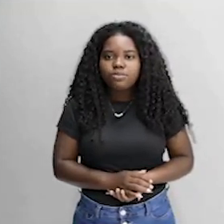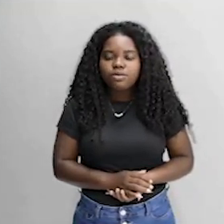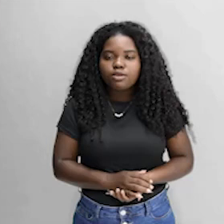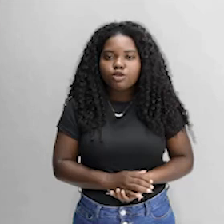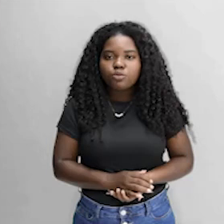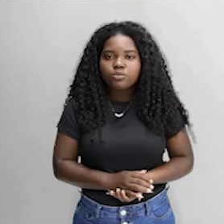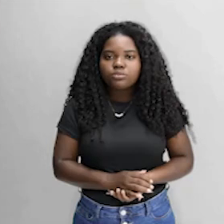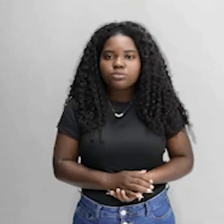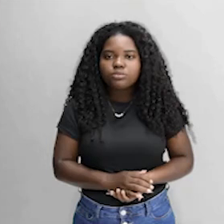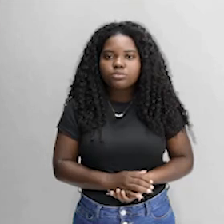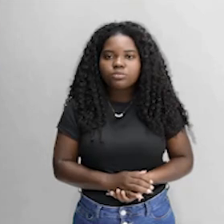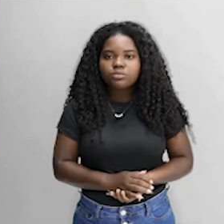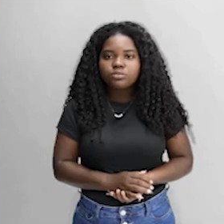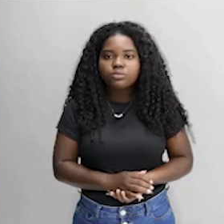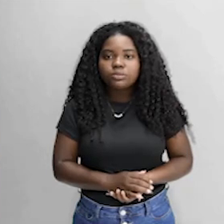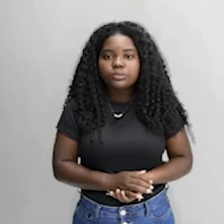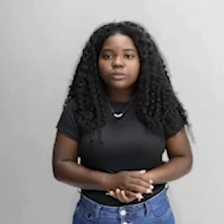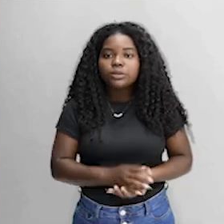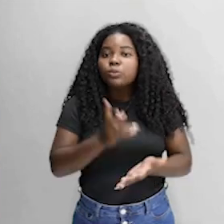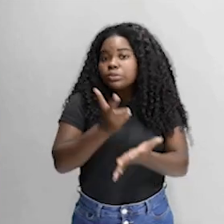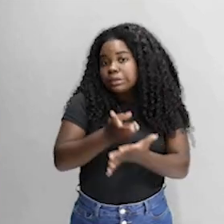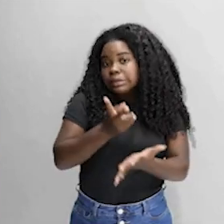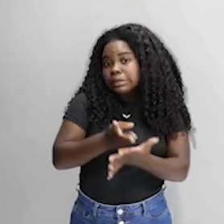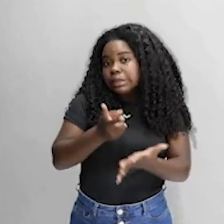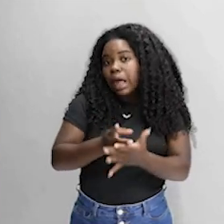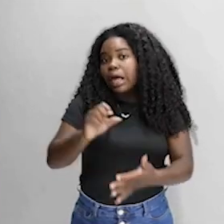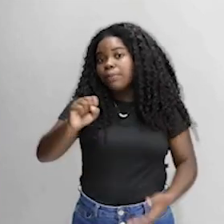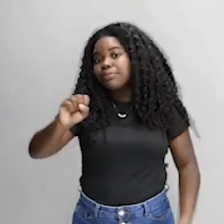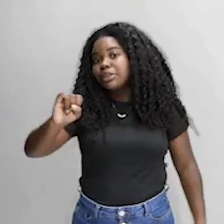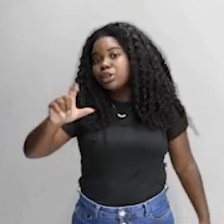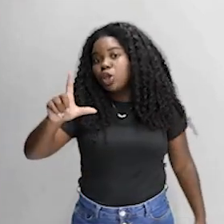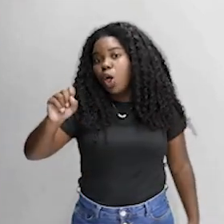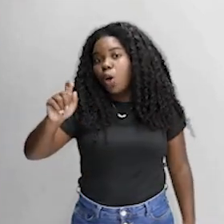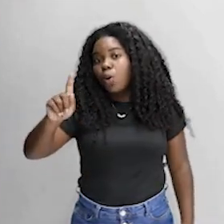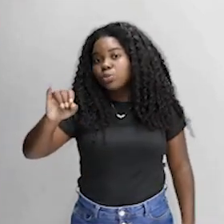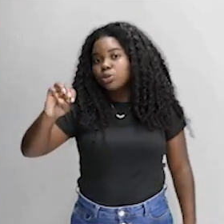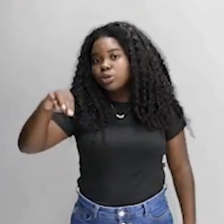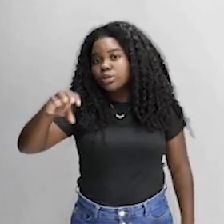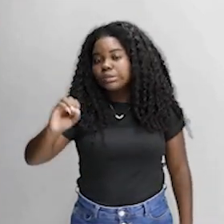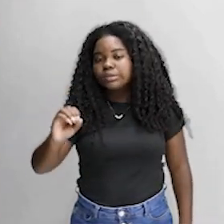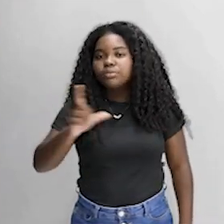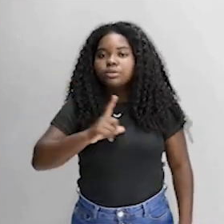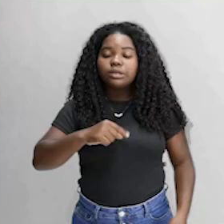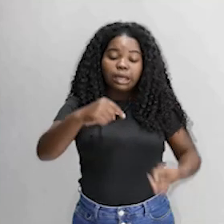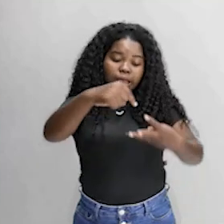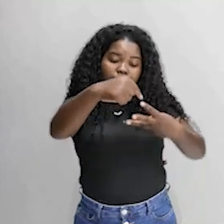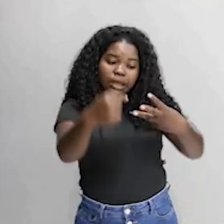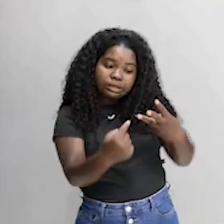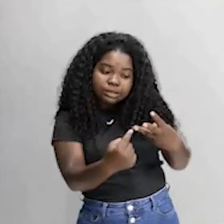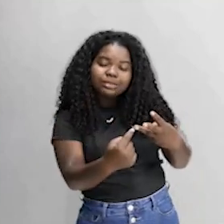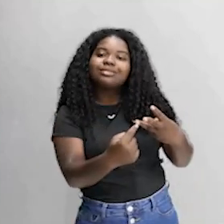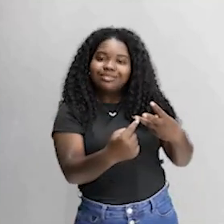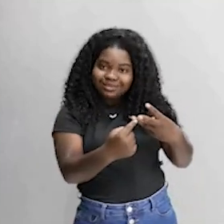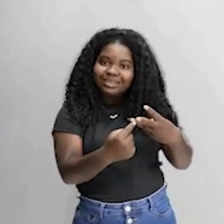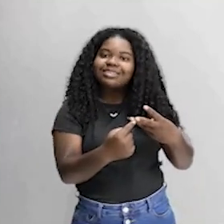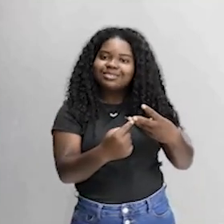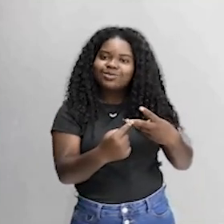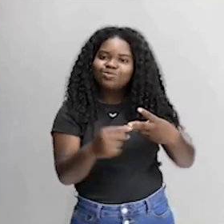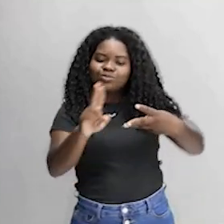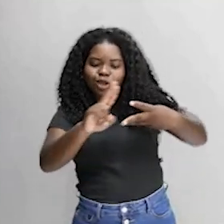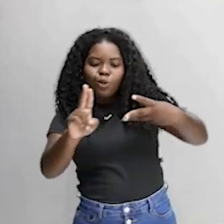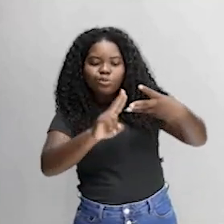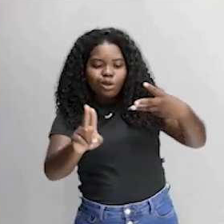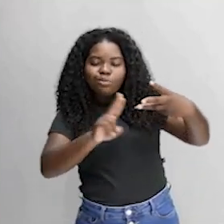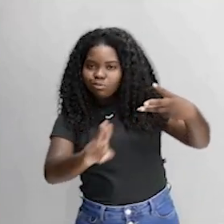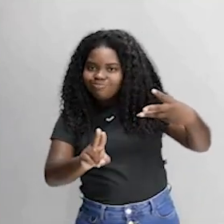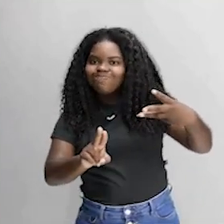deve ter 3 termos. Silogismo tem 3 termos.